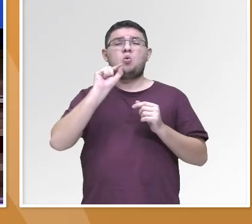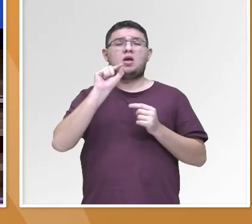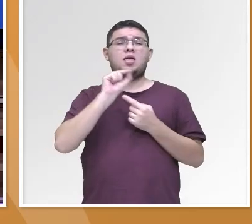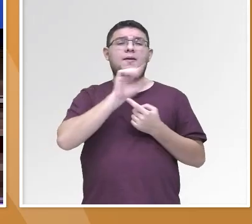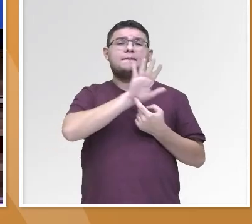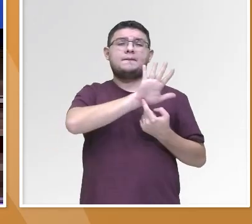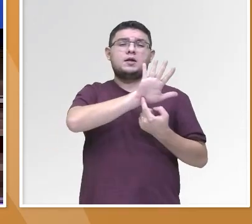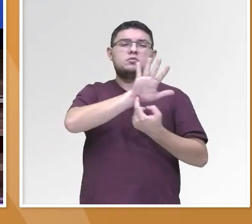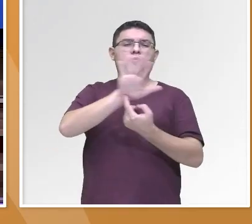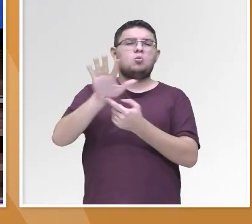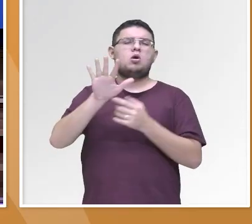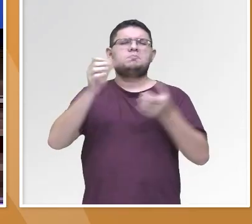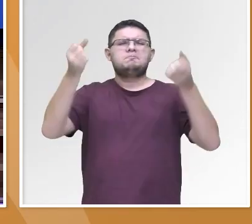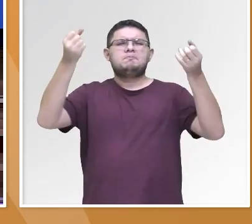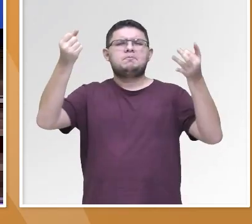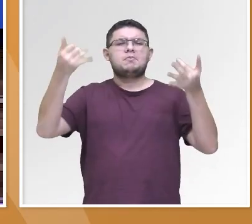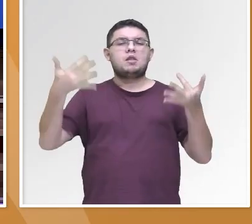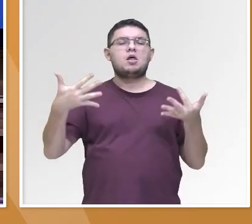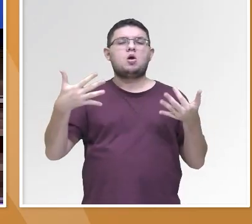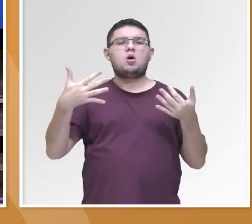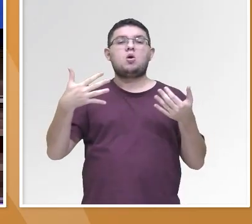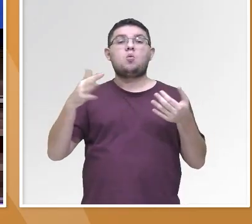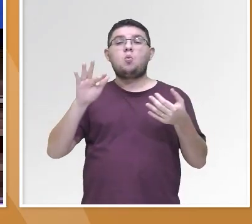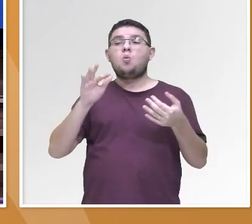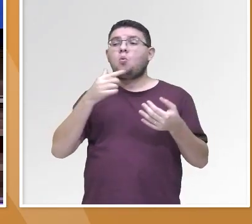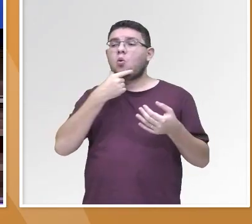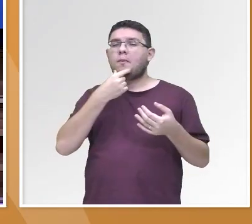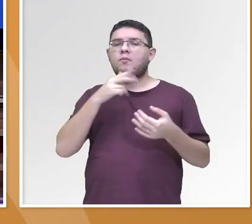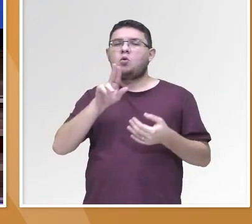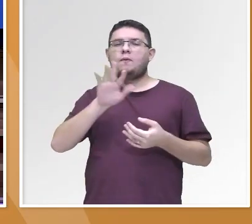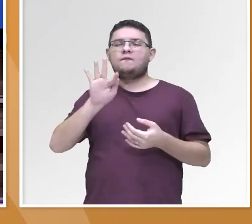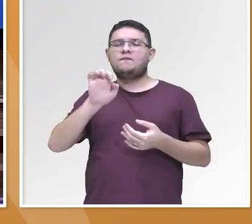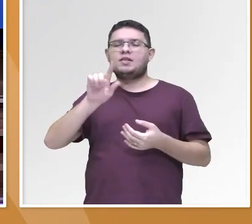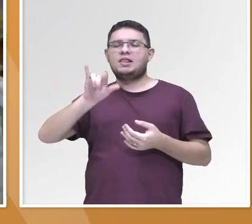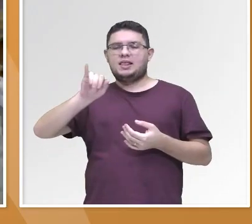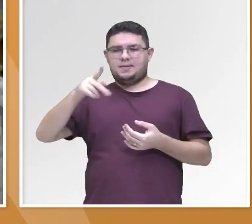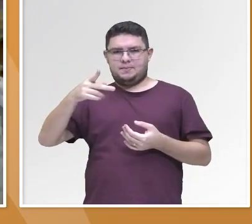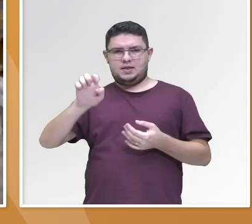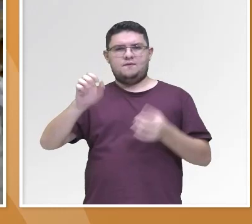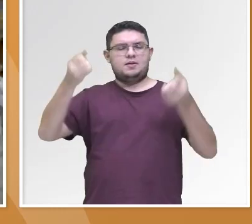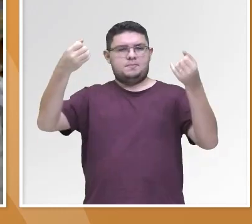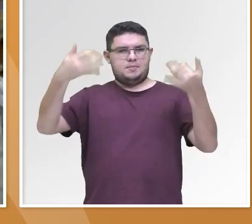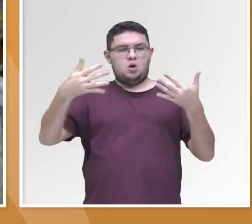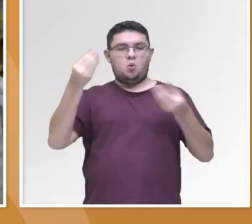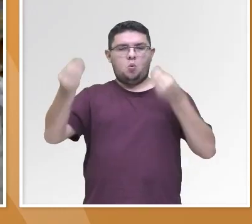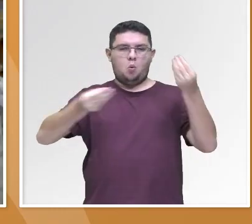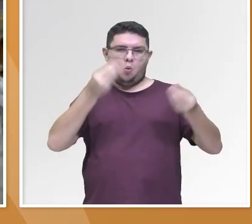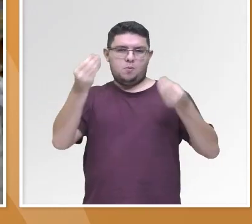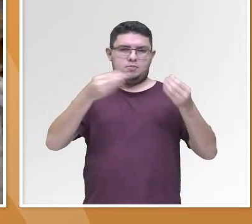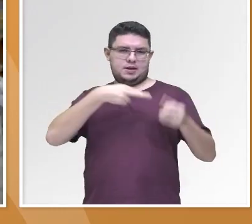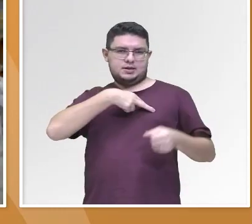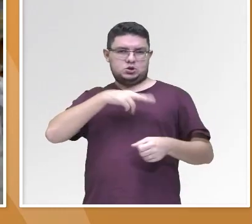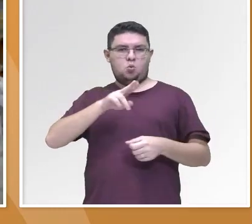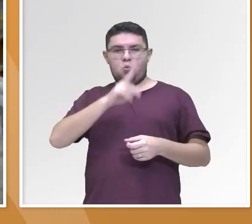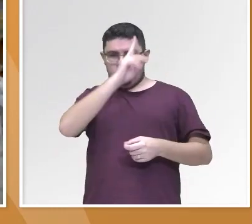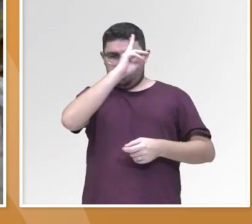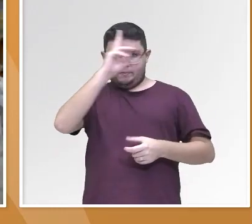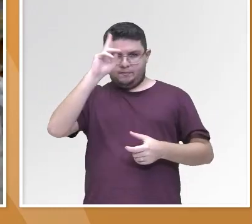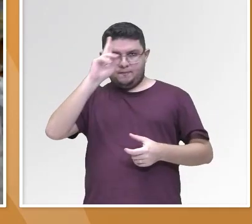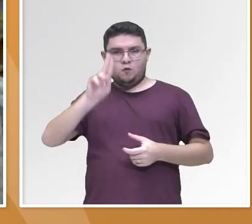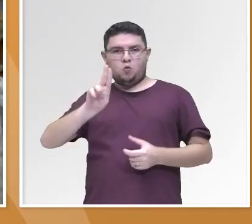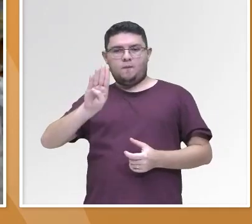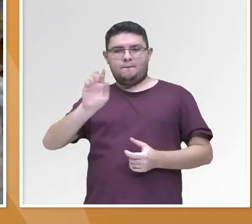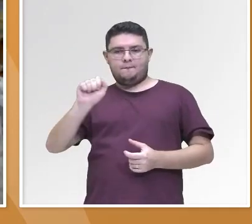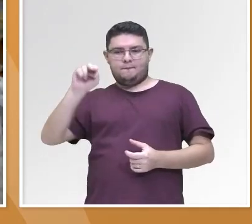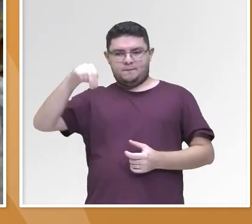essa contribuição com a gente aqui, falando sobre a Umbanda. Vamos lá? Olá, sou o professor Felipe Cantalice de História